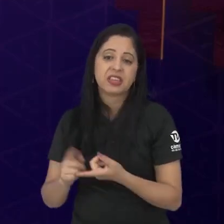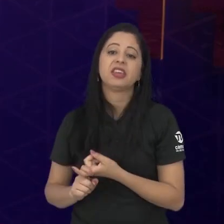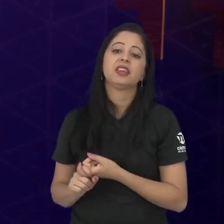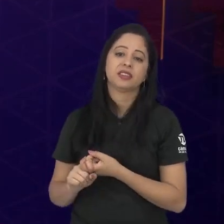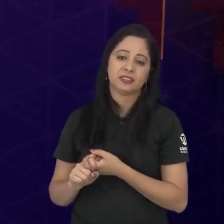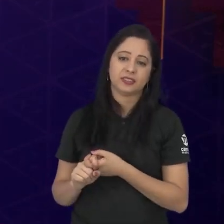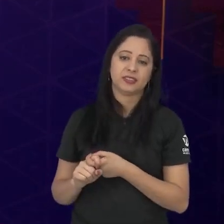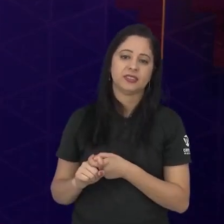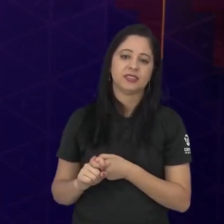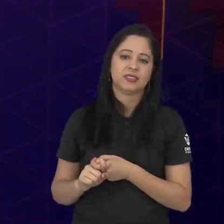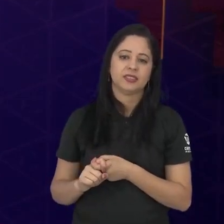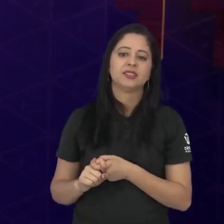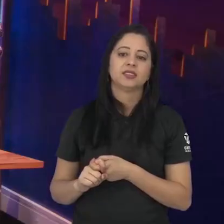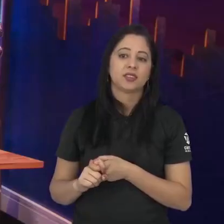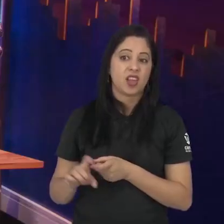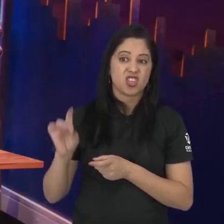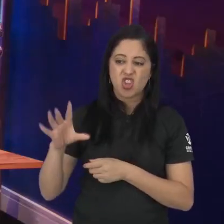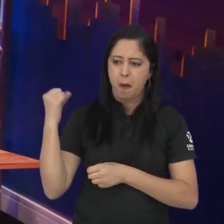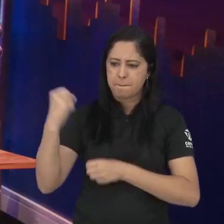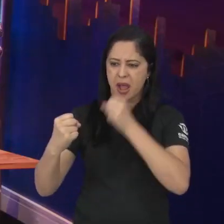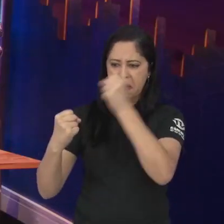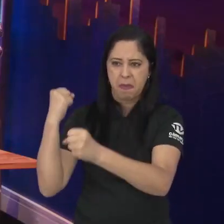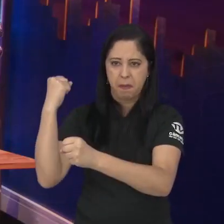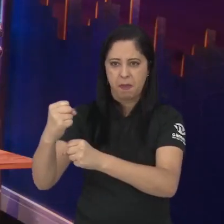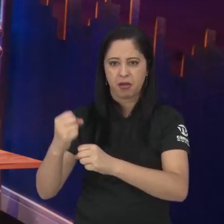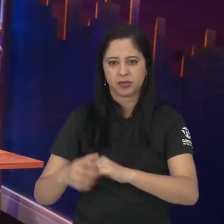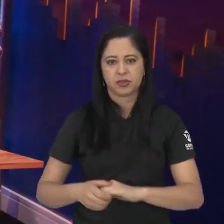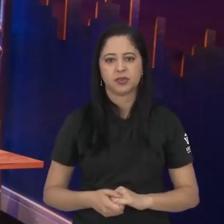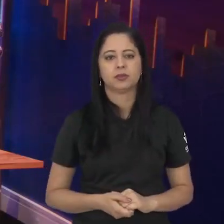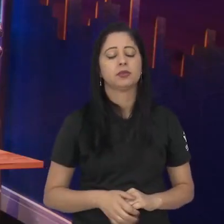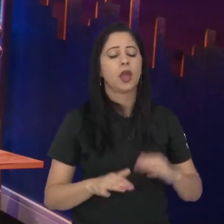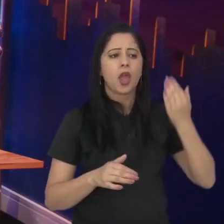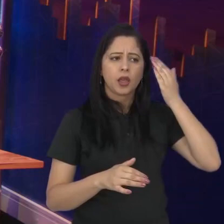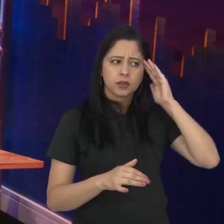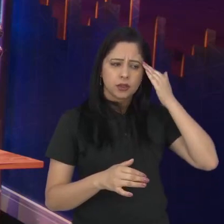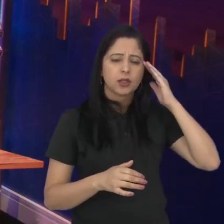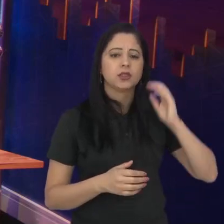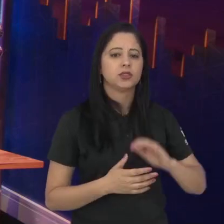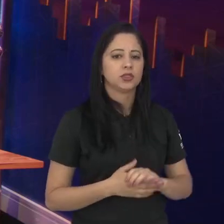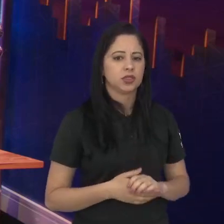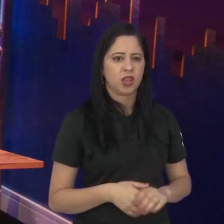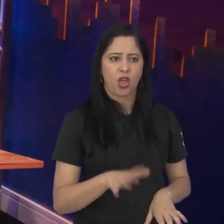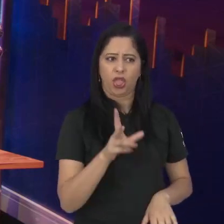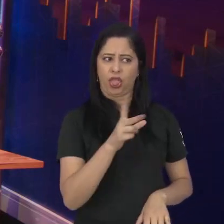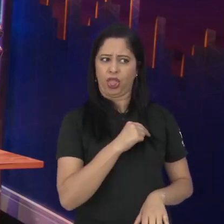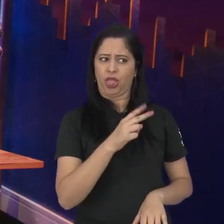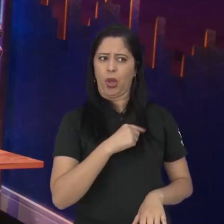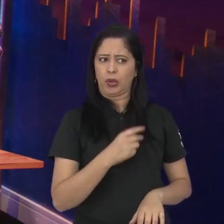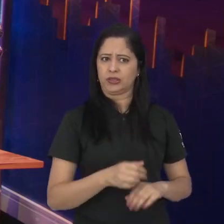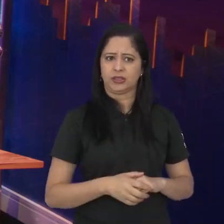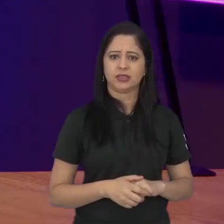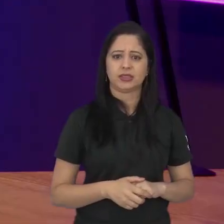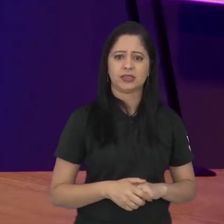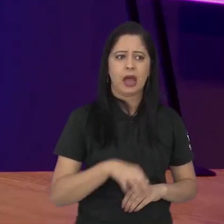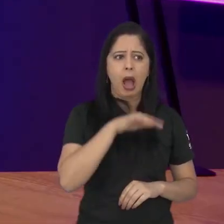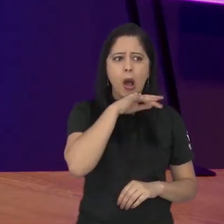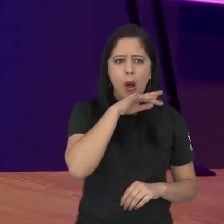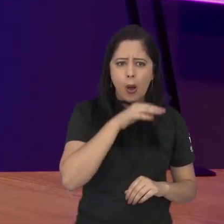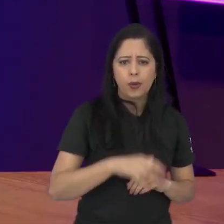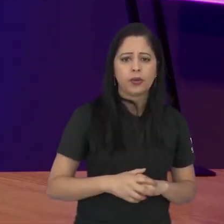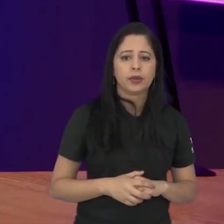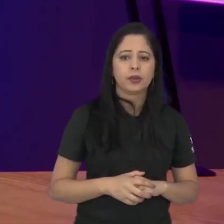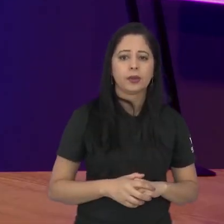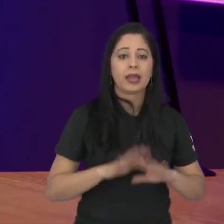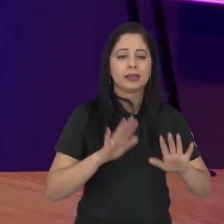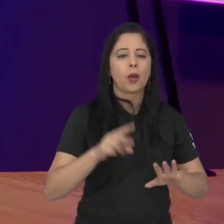tinha virado zumbi. Assim. Foi só exterminar os zumbis. Né? Entendi. Realmente foi bem trágico. E assim,